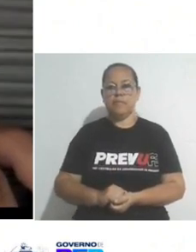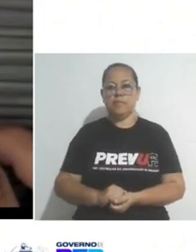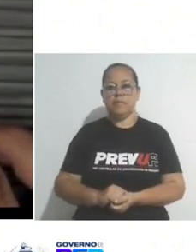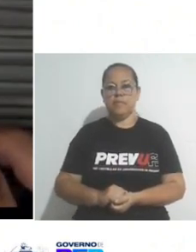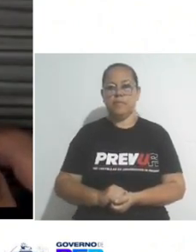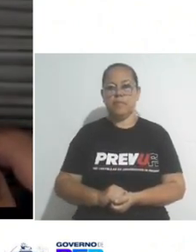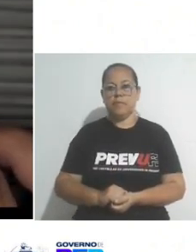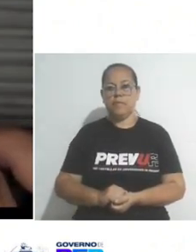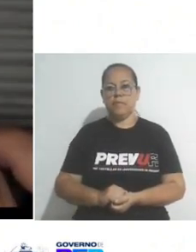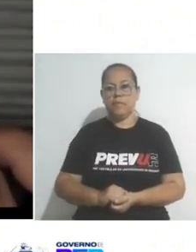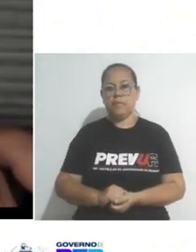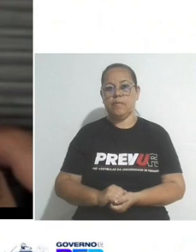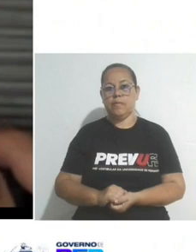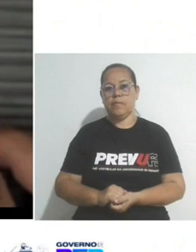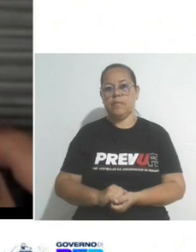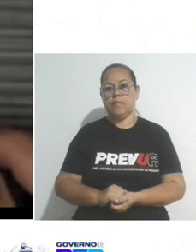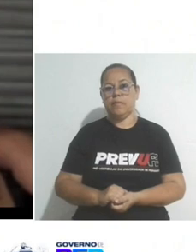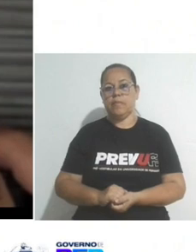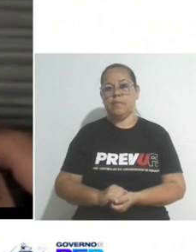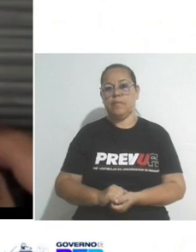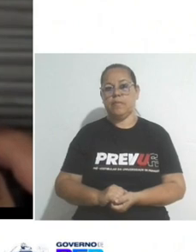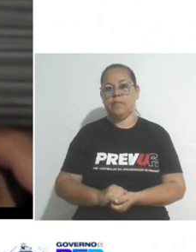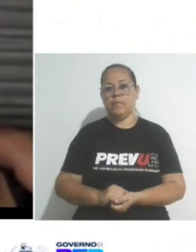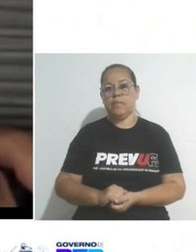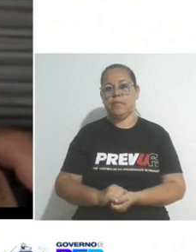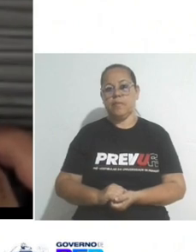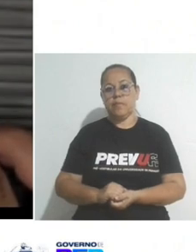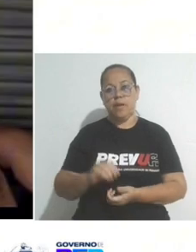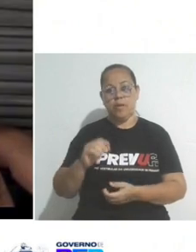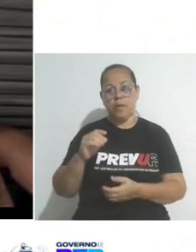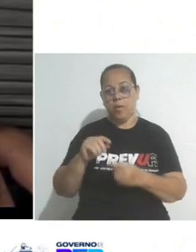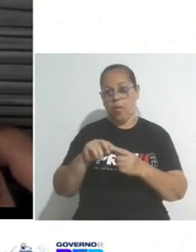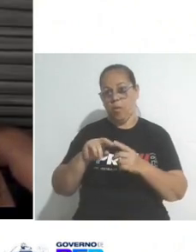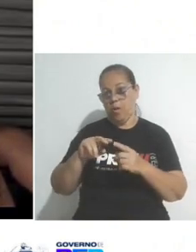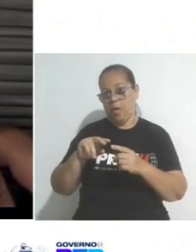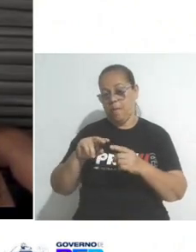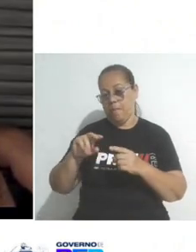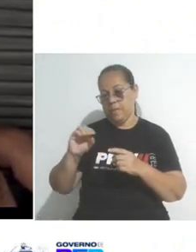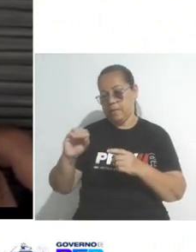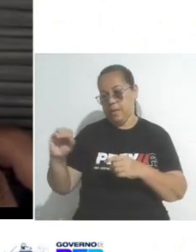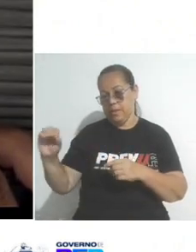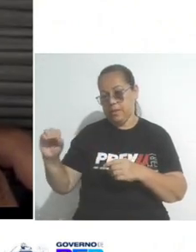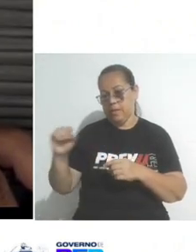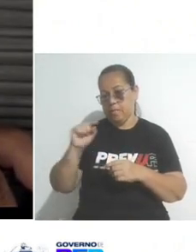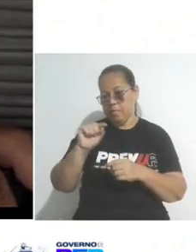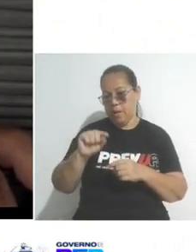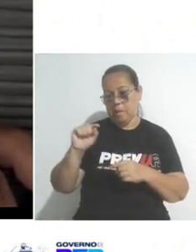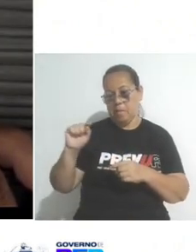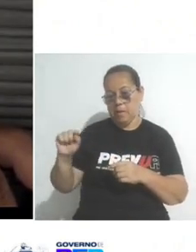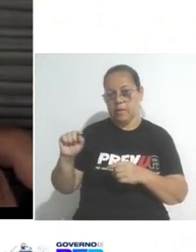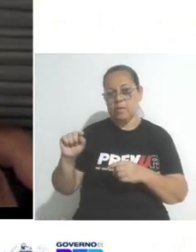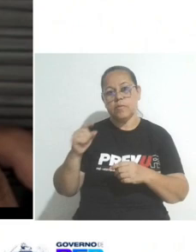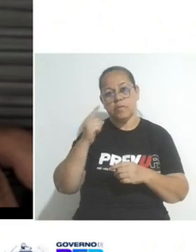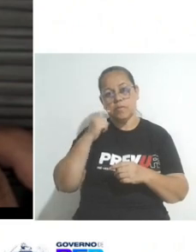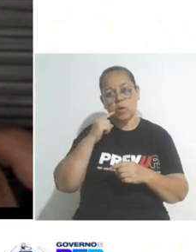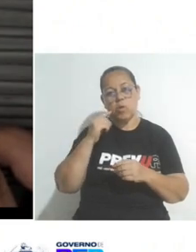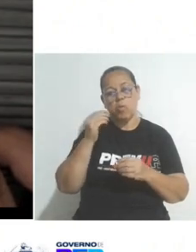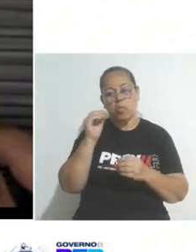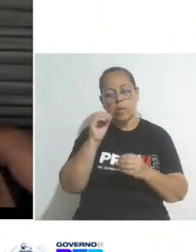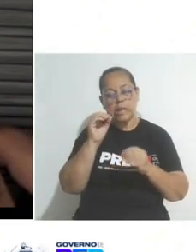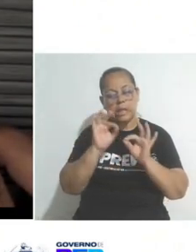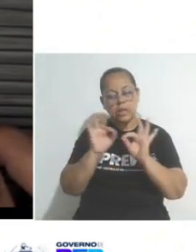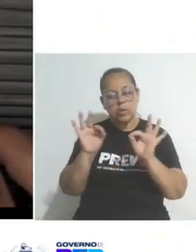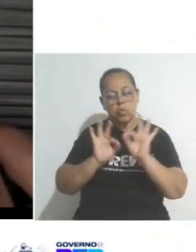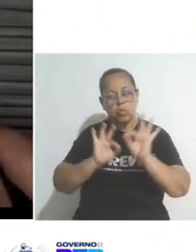aumento aqui os dois zeros e faço a pontuação 18 milhões 309 240